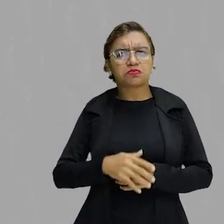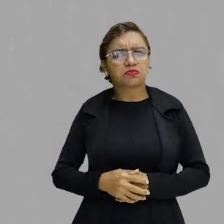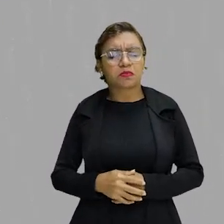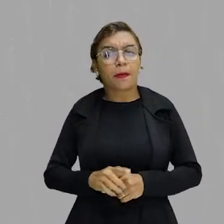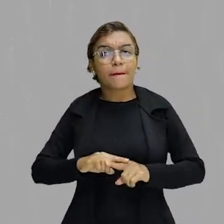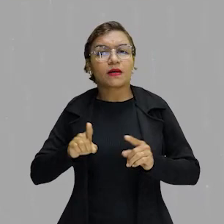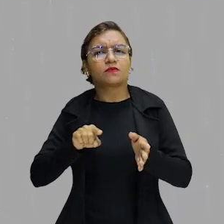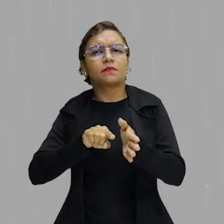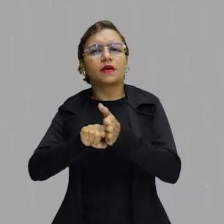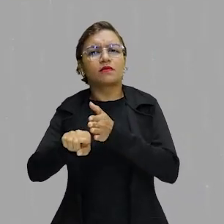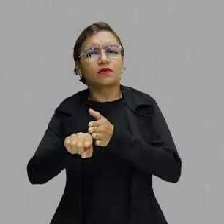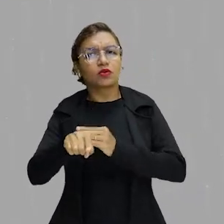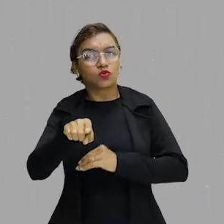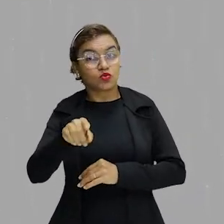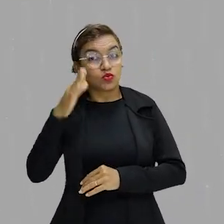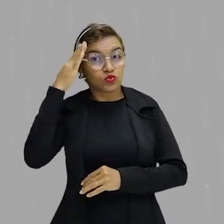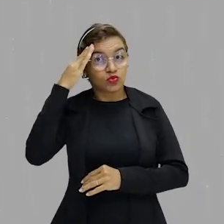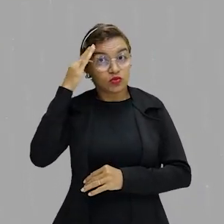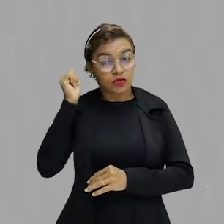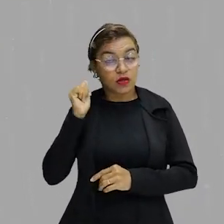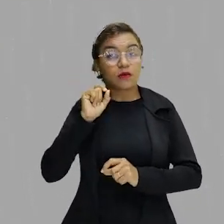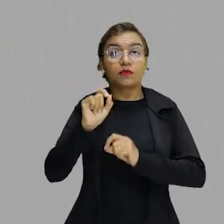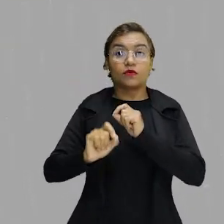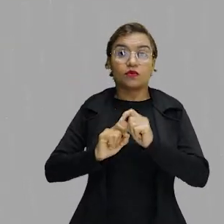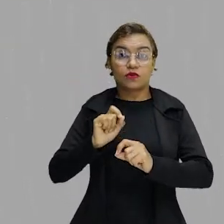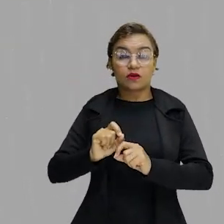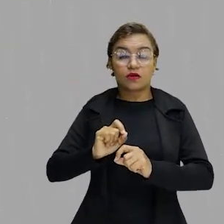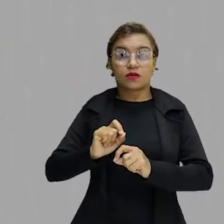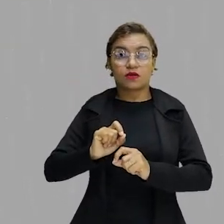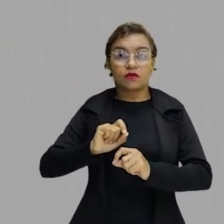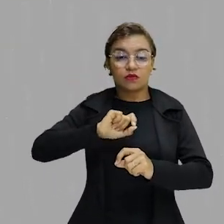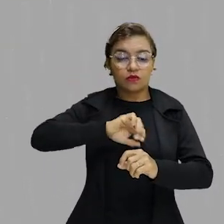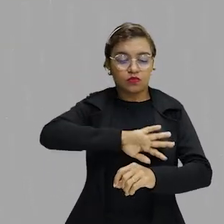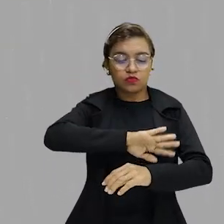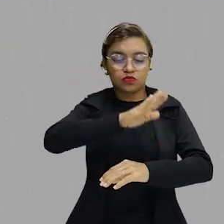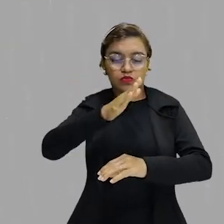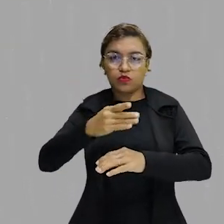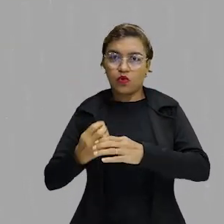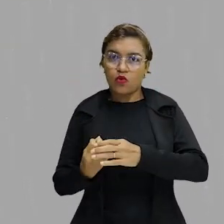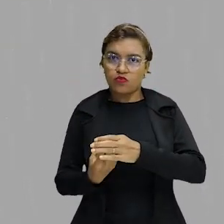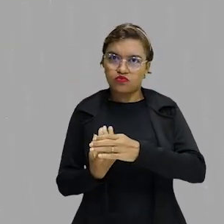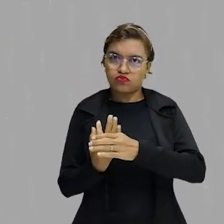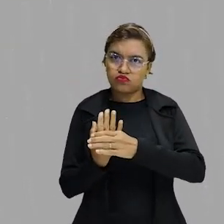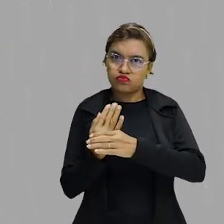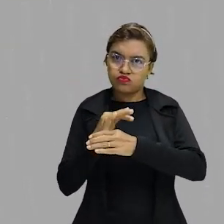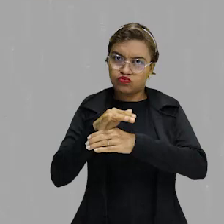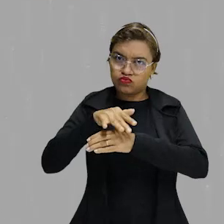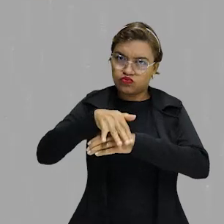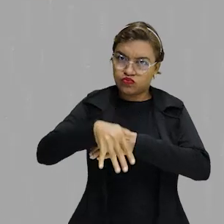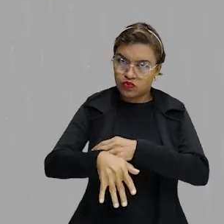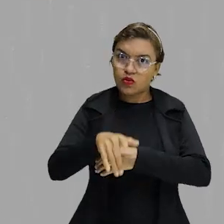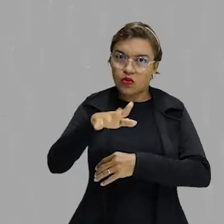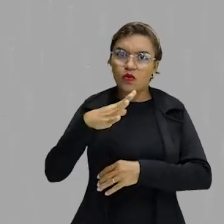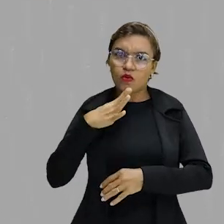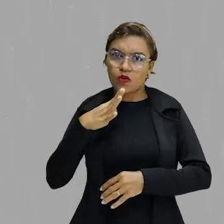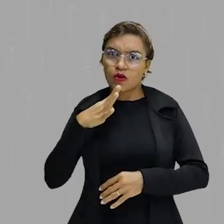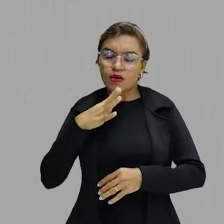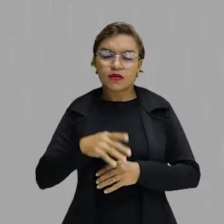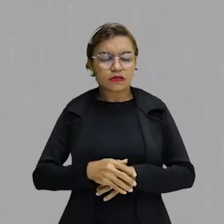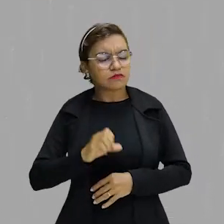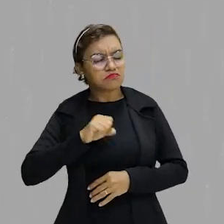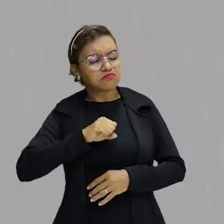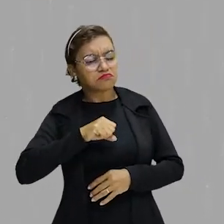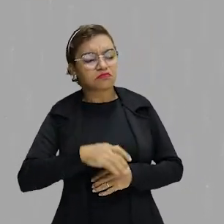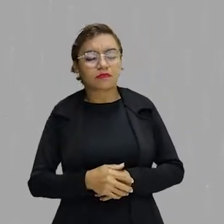se eu te perguntar assim, cara, tu já ouviu falar, por exemplo, em vulcanismo? Vulcões, erupções vulcânicas? Ó, com certeza. Já ouviu falar,